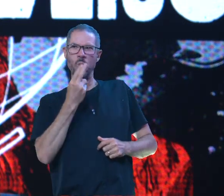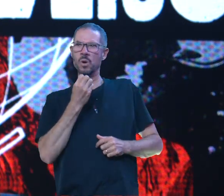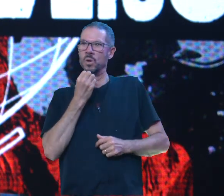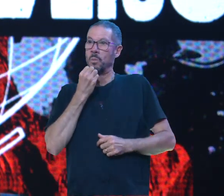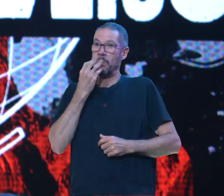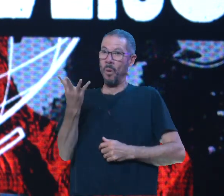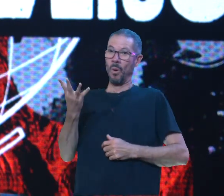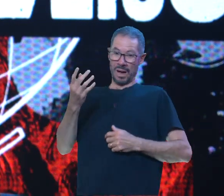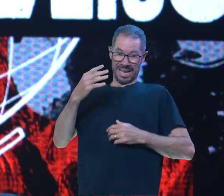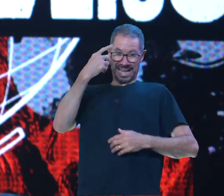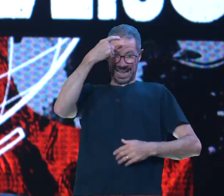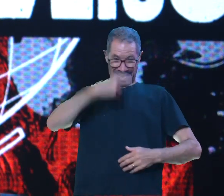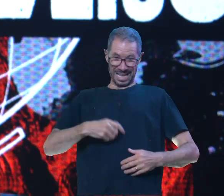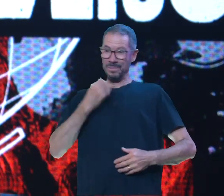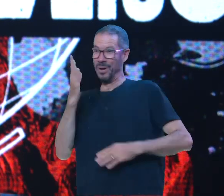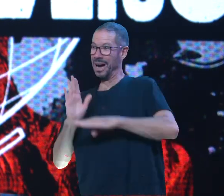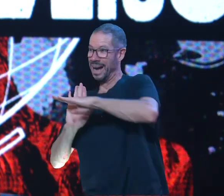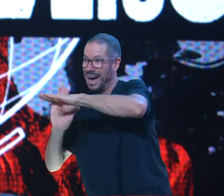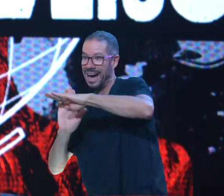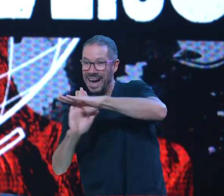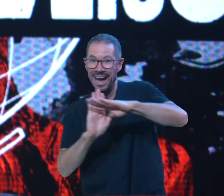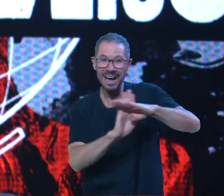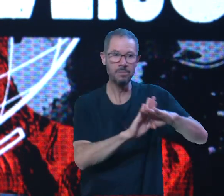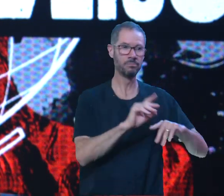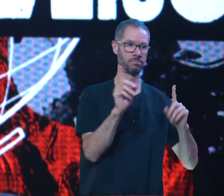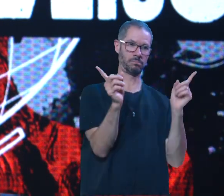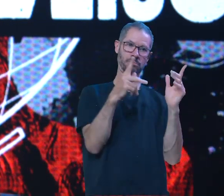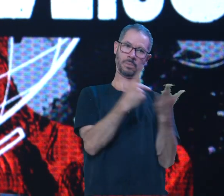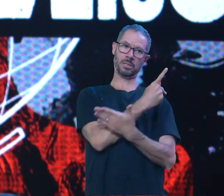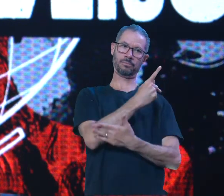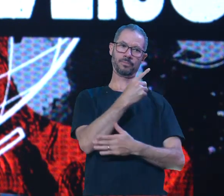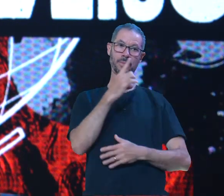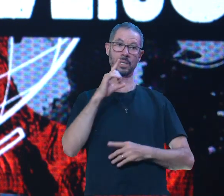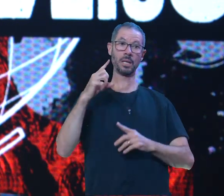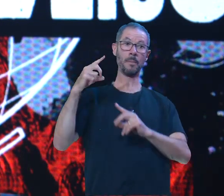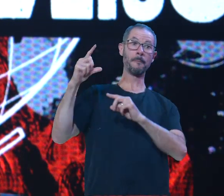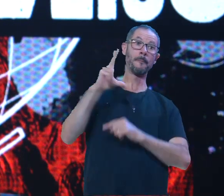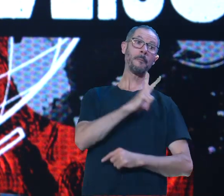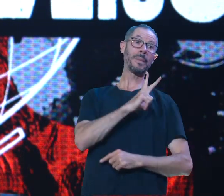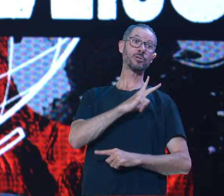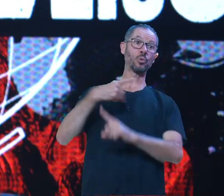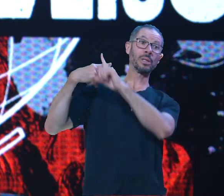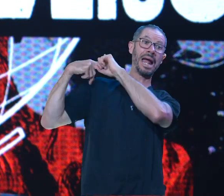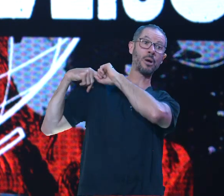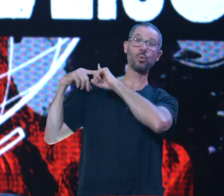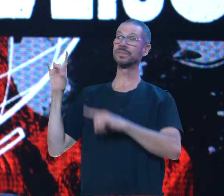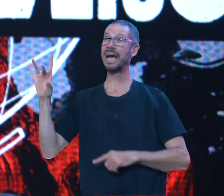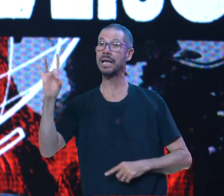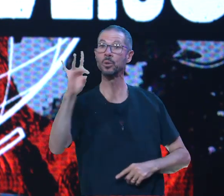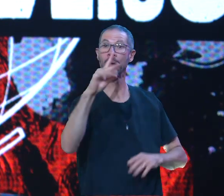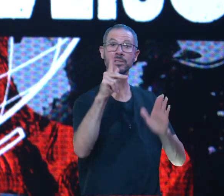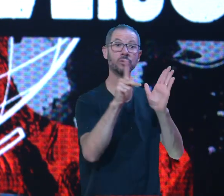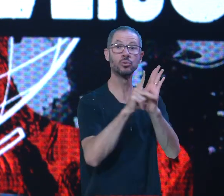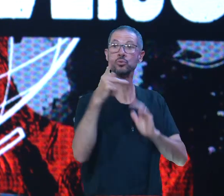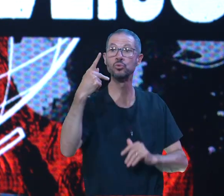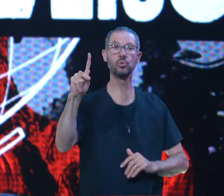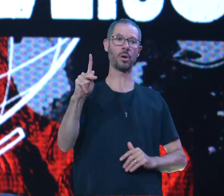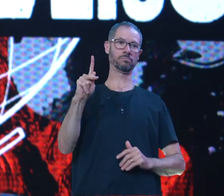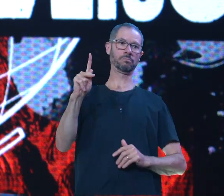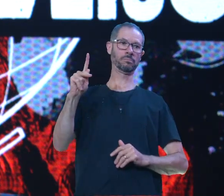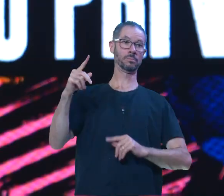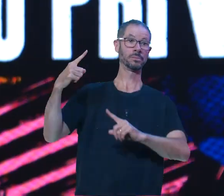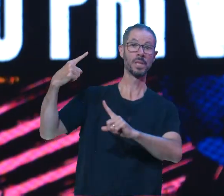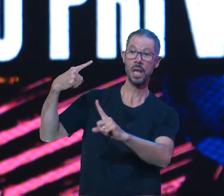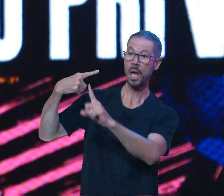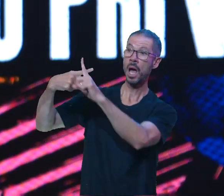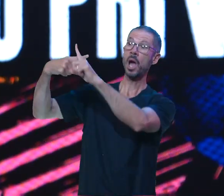pode ser também. Mas cada um carrega a sua cruz. É isso que o texto diz. Toma